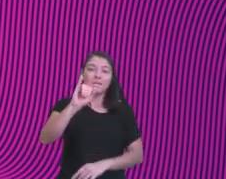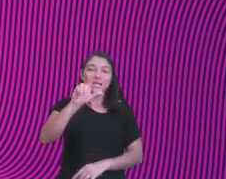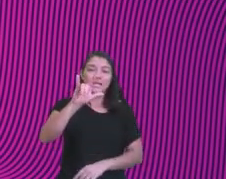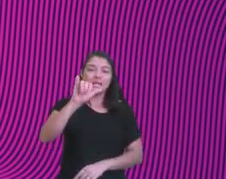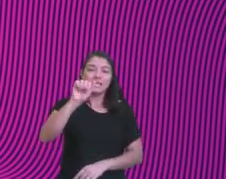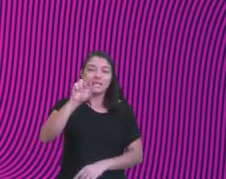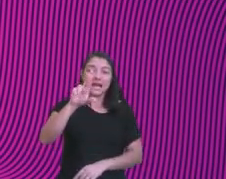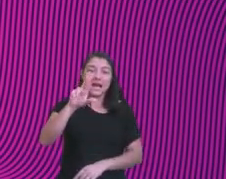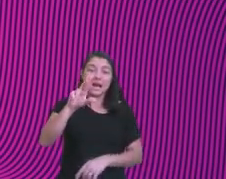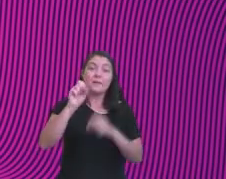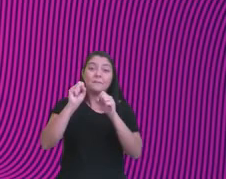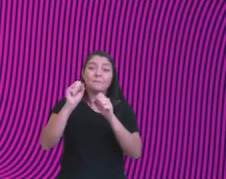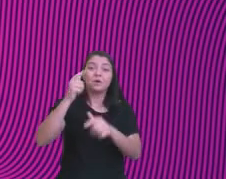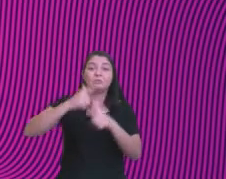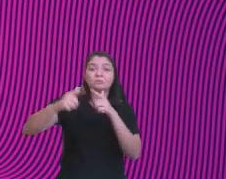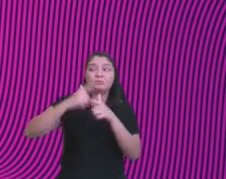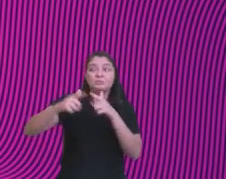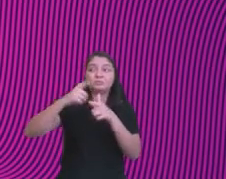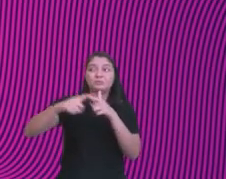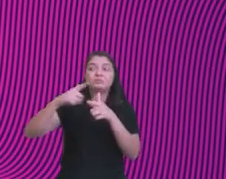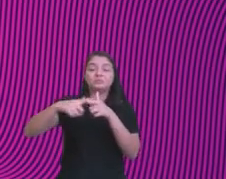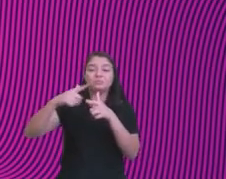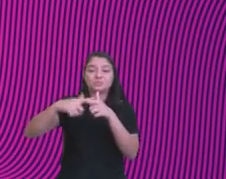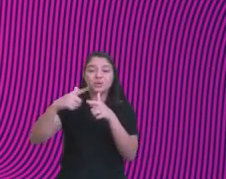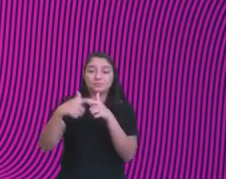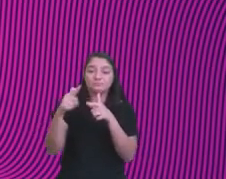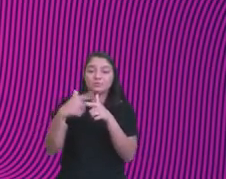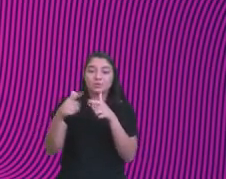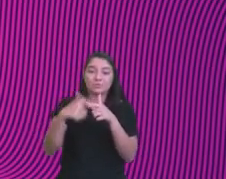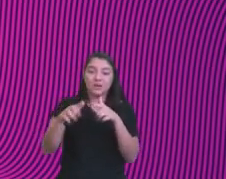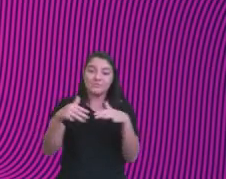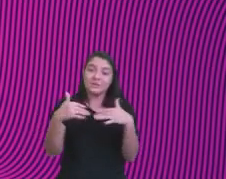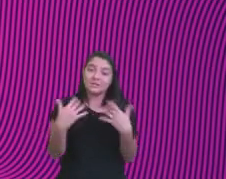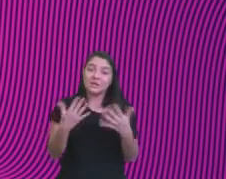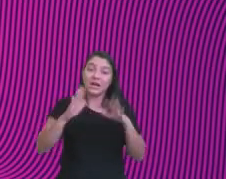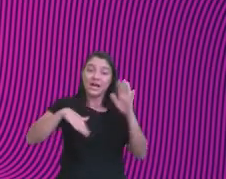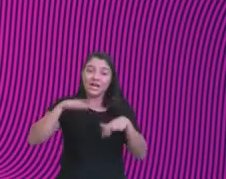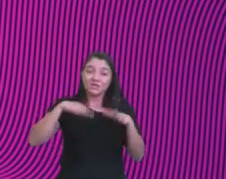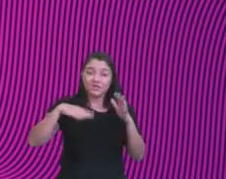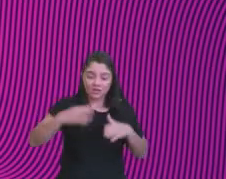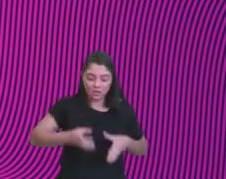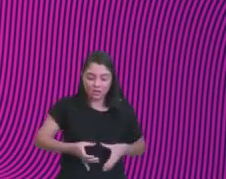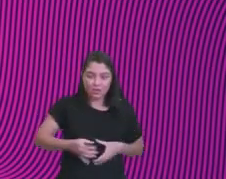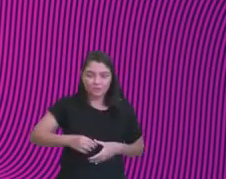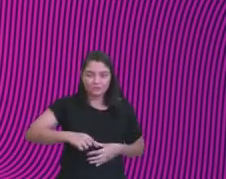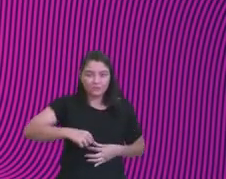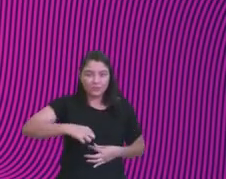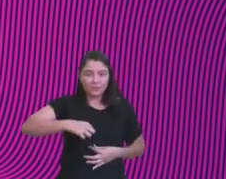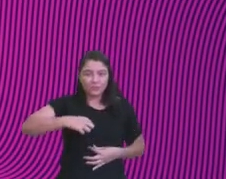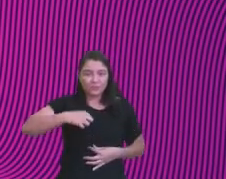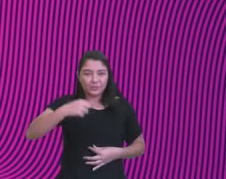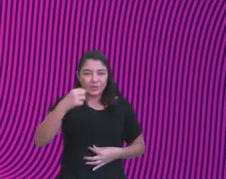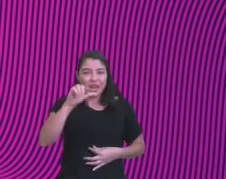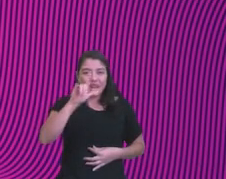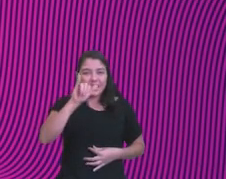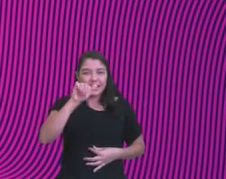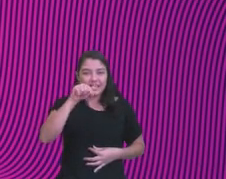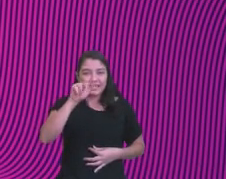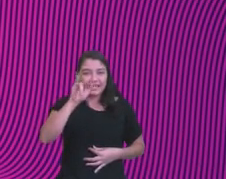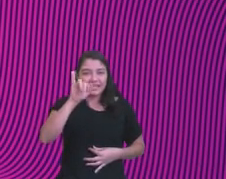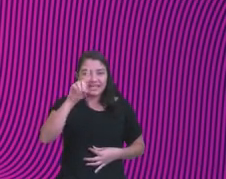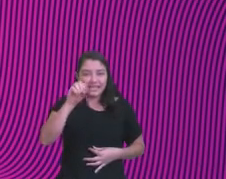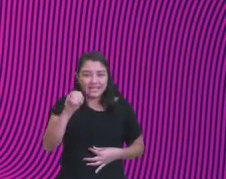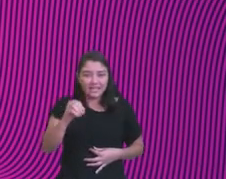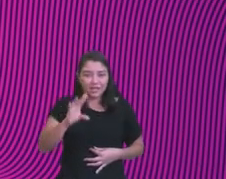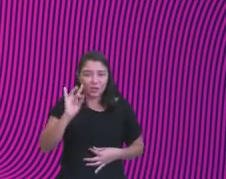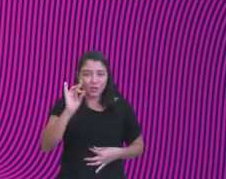causar lesões biliares, como fístulas biliares, vazamentos biliares ou até estenose. A lesão do segmento 6 é uma